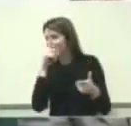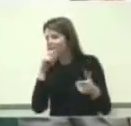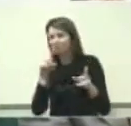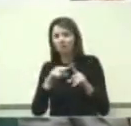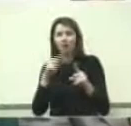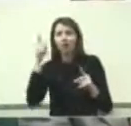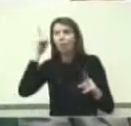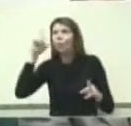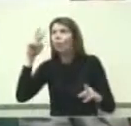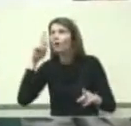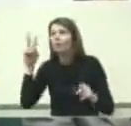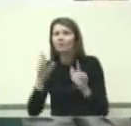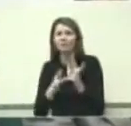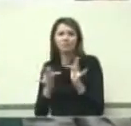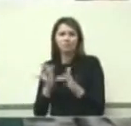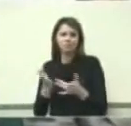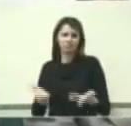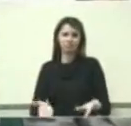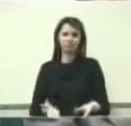o nosso redor